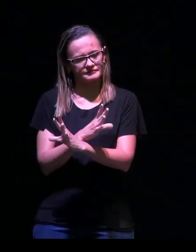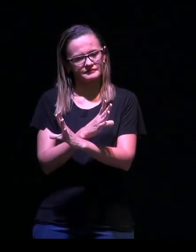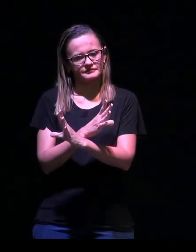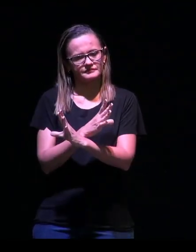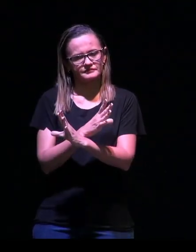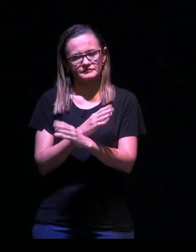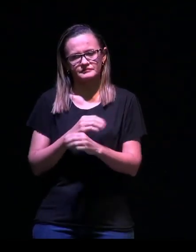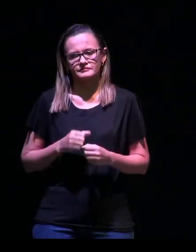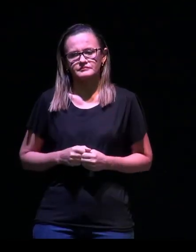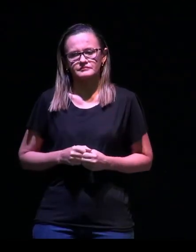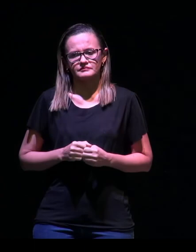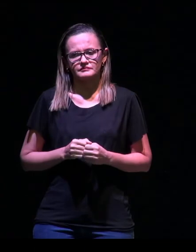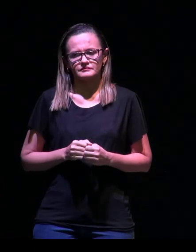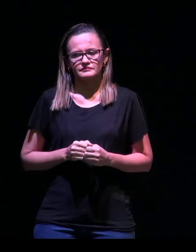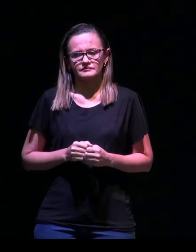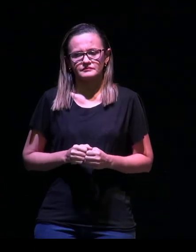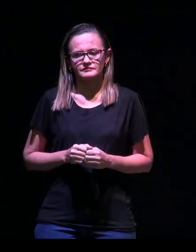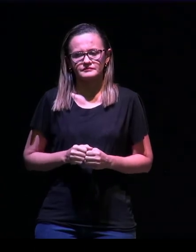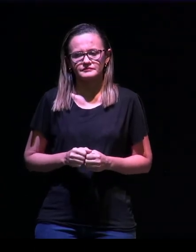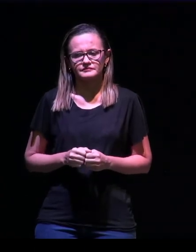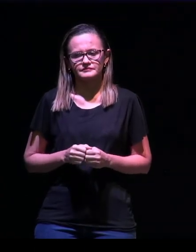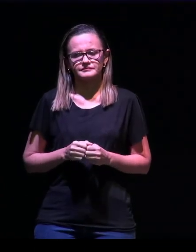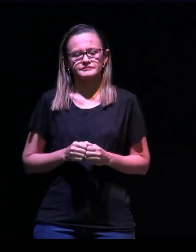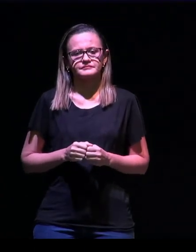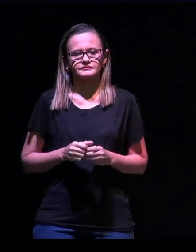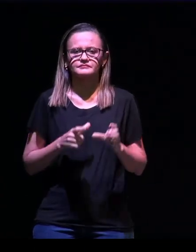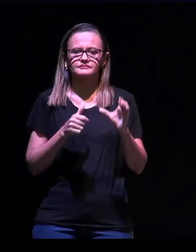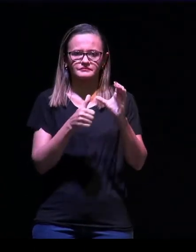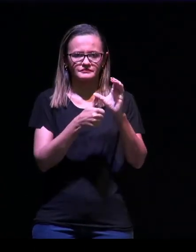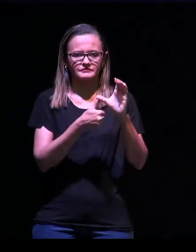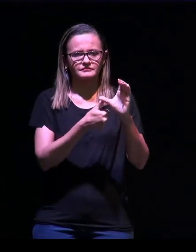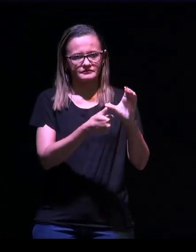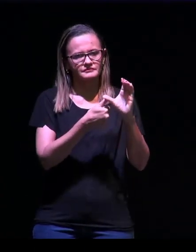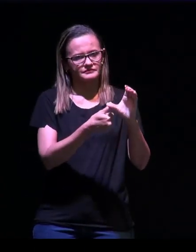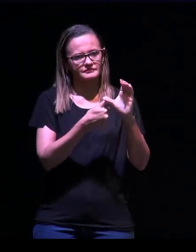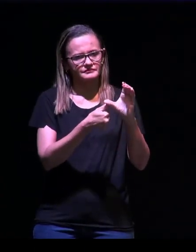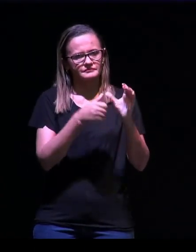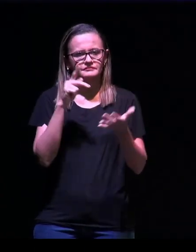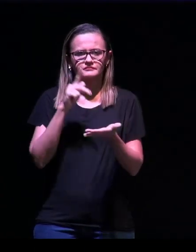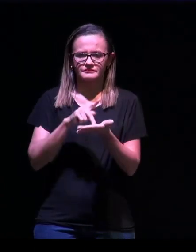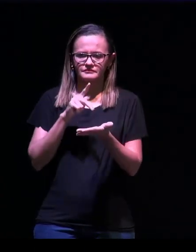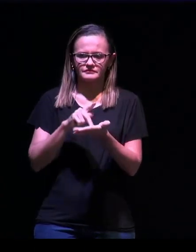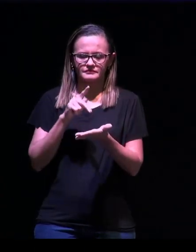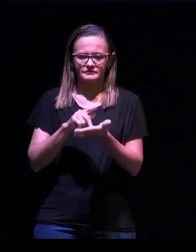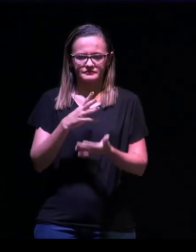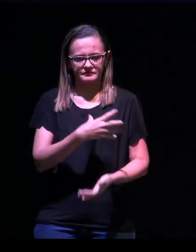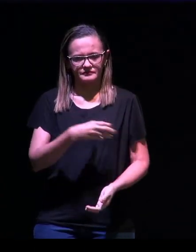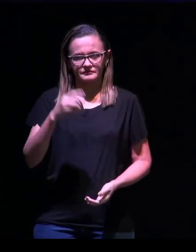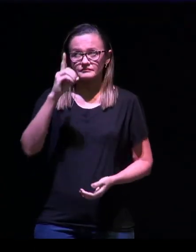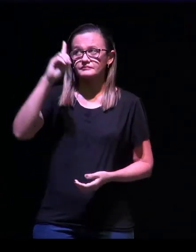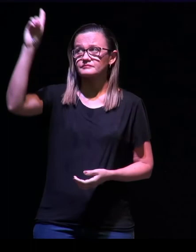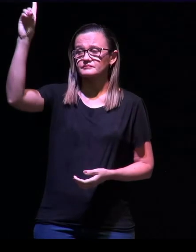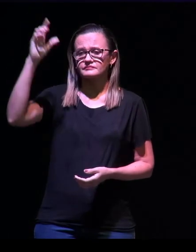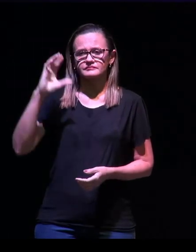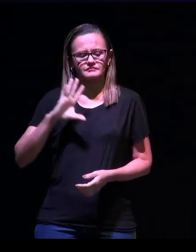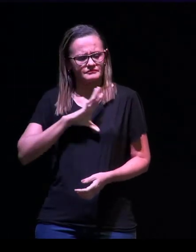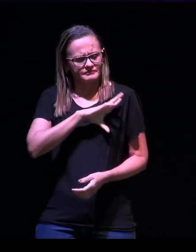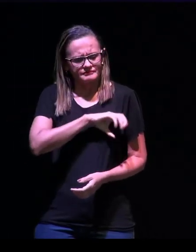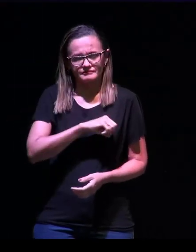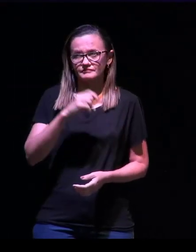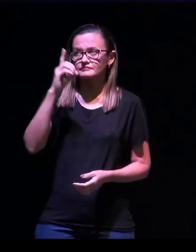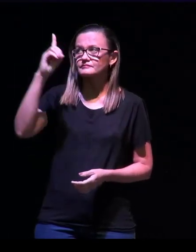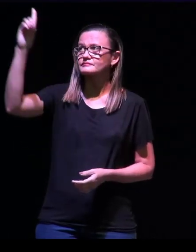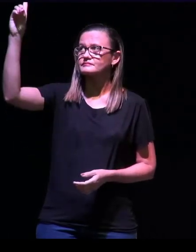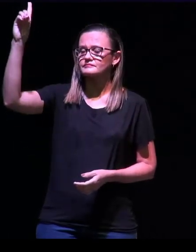parar de ser crente de igreja e se tornar filho de Deus, que anda com Deus, que fala com Ele todo dia, que adora a Deus todo